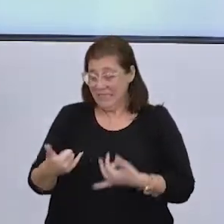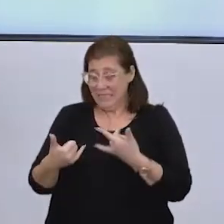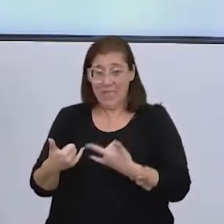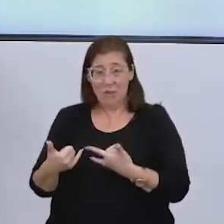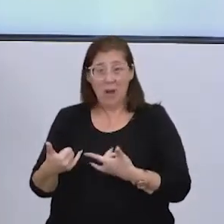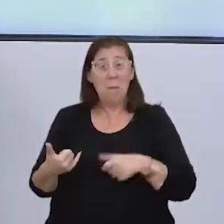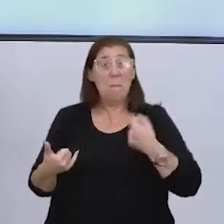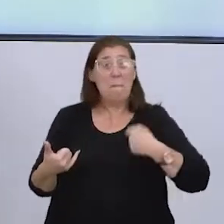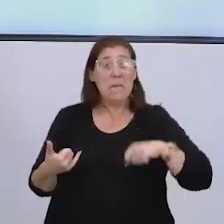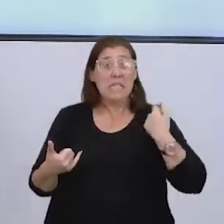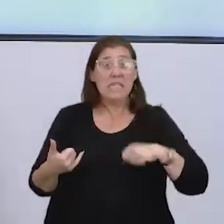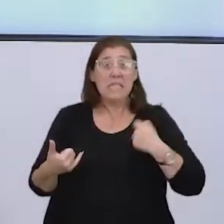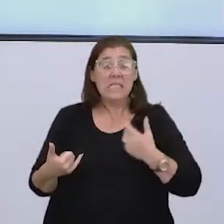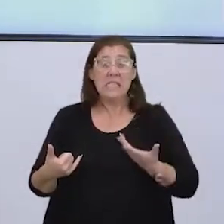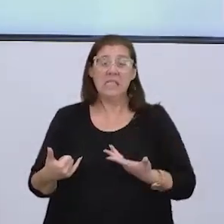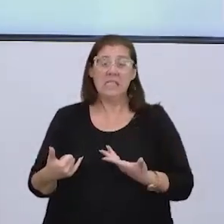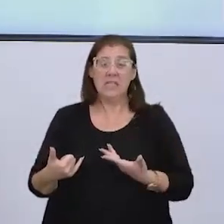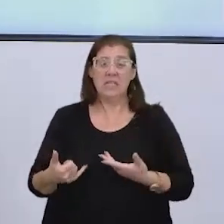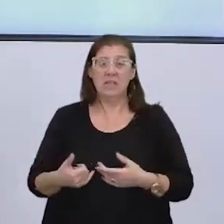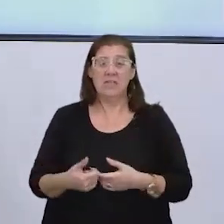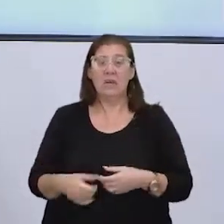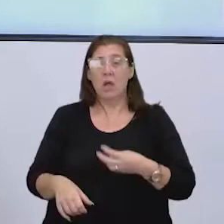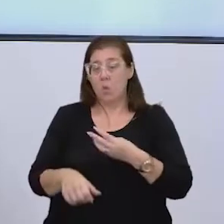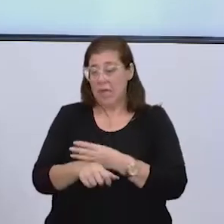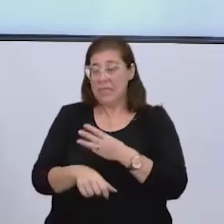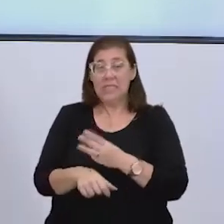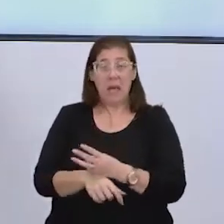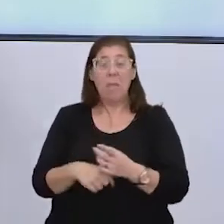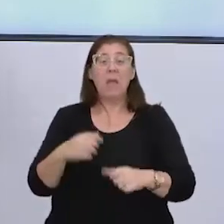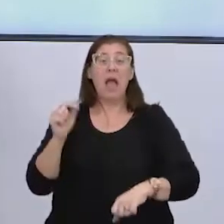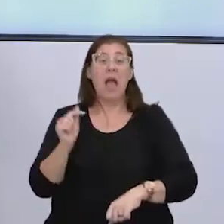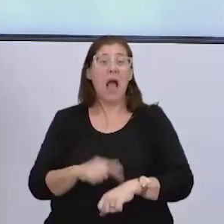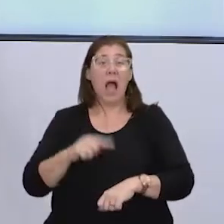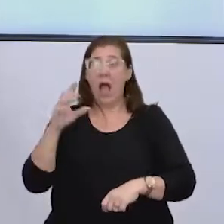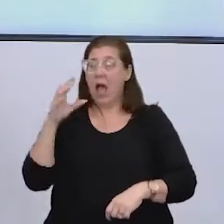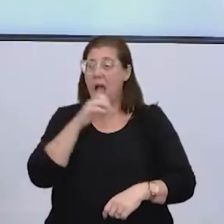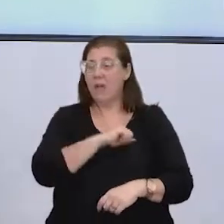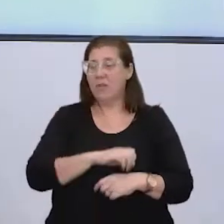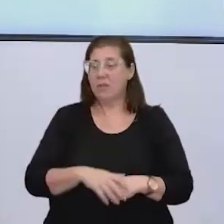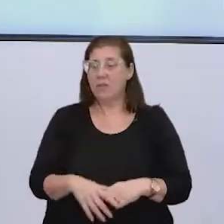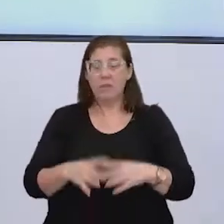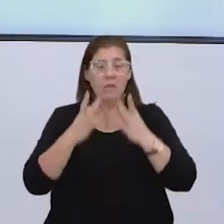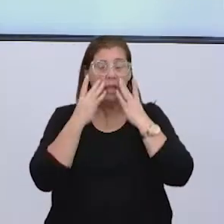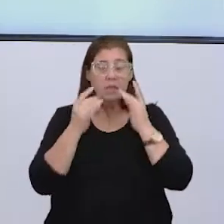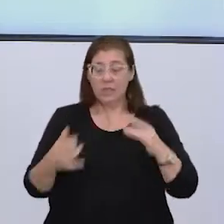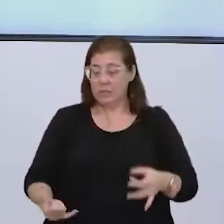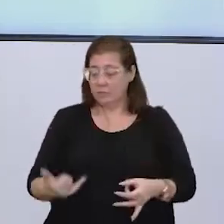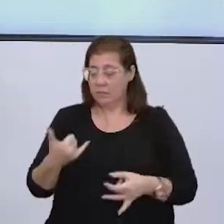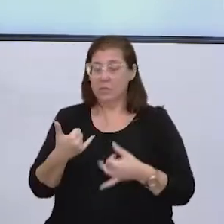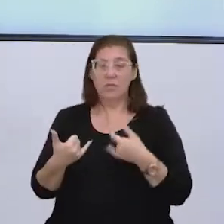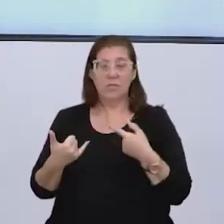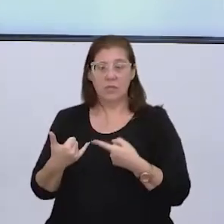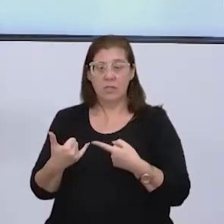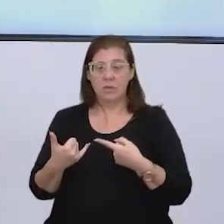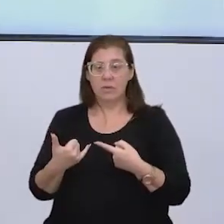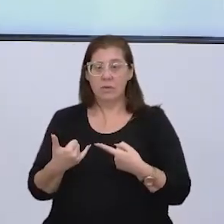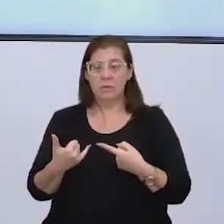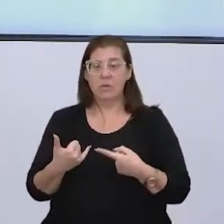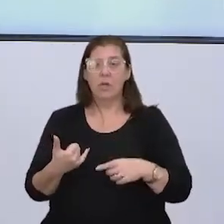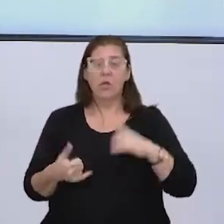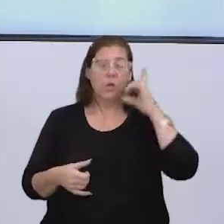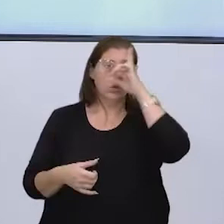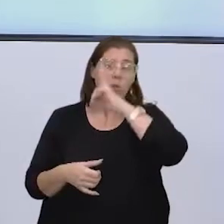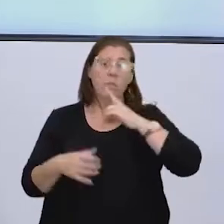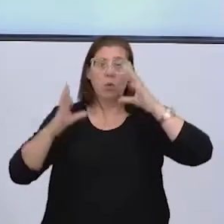pessoas conversarem comigo tem que ser pelo WhatsApp porque é rápido. Eu preciso estar atenta ao celular porque, sei lá, domingo à noite vai